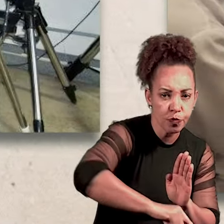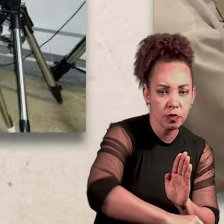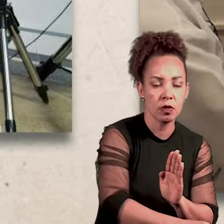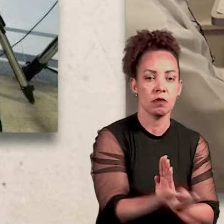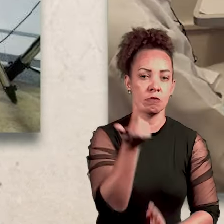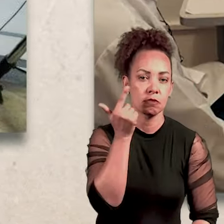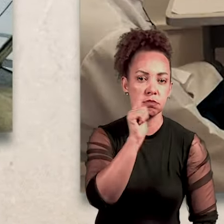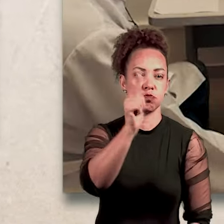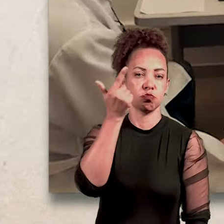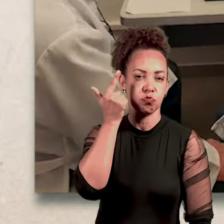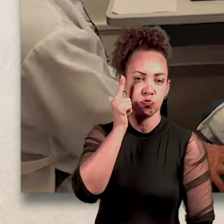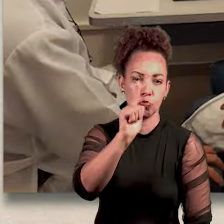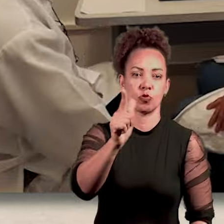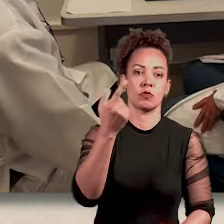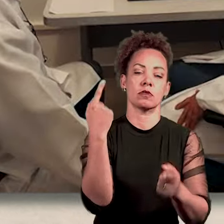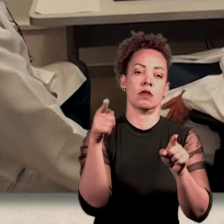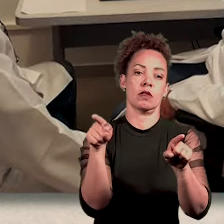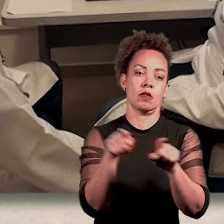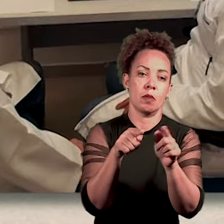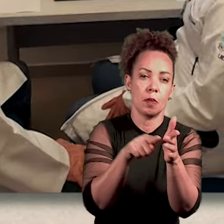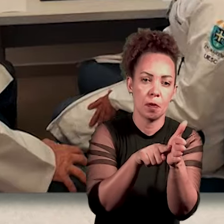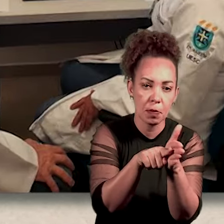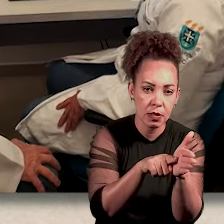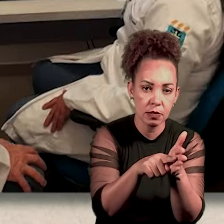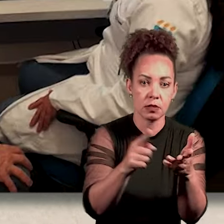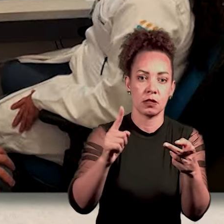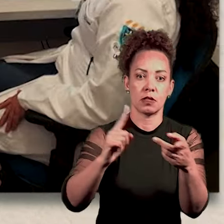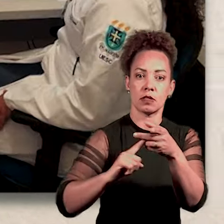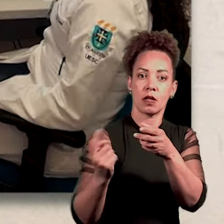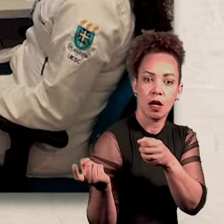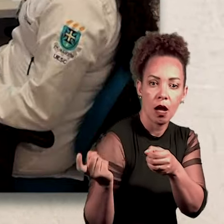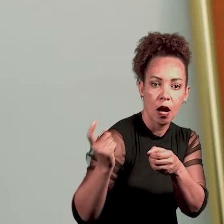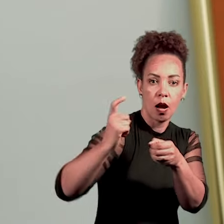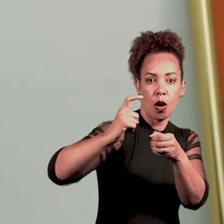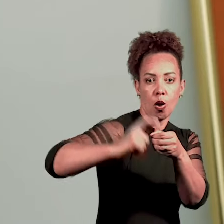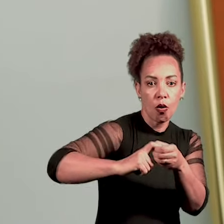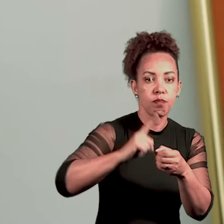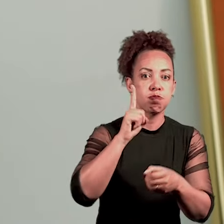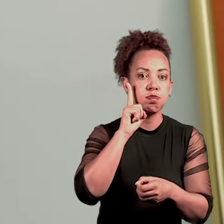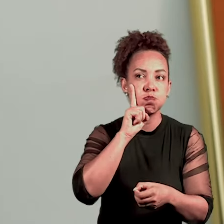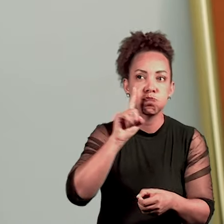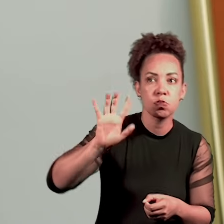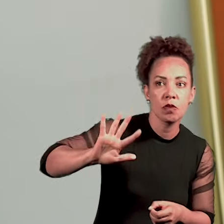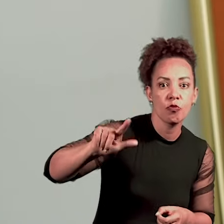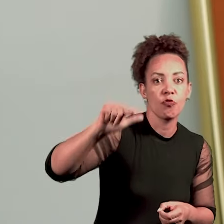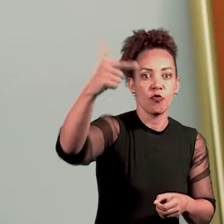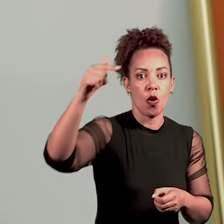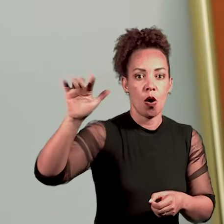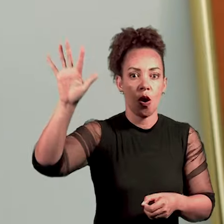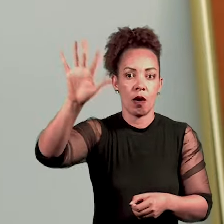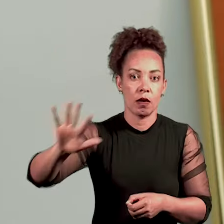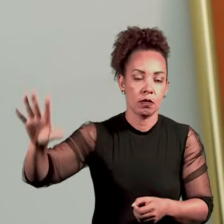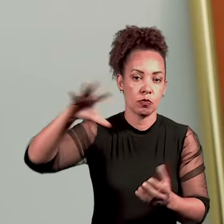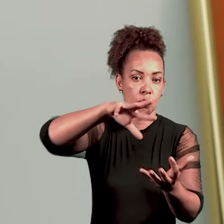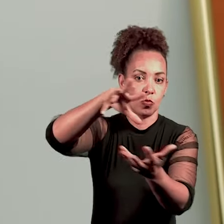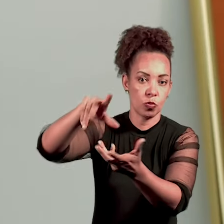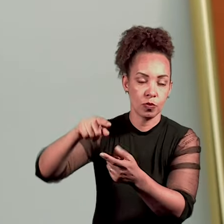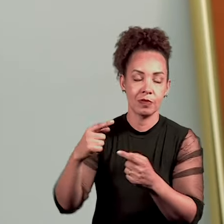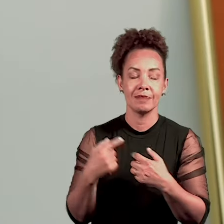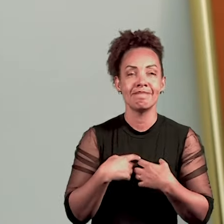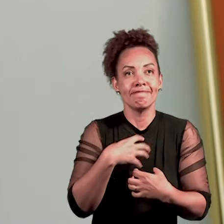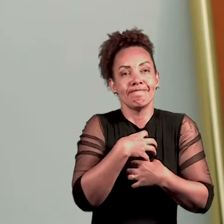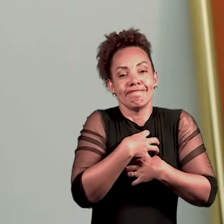nessas áreas com pesquisas, com convênios internacionais. Então é orgulho fazer parte dessa trajetória,